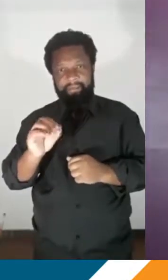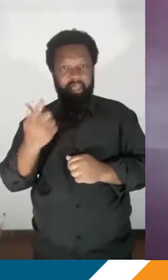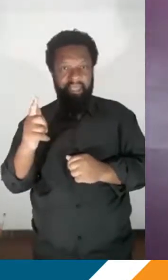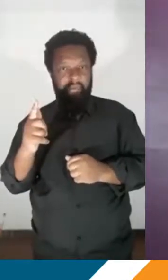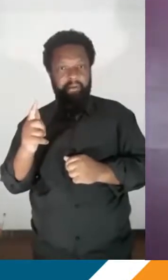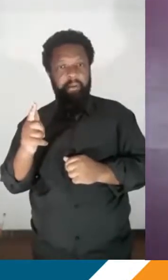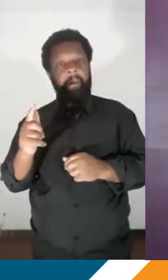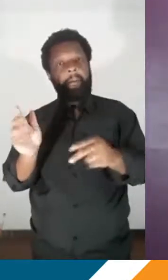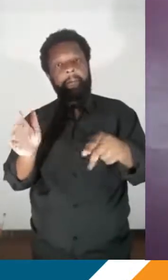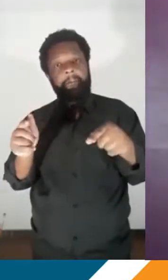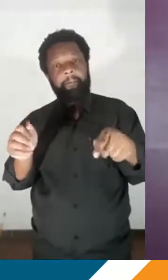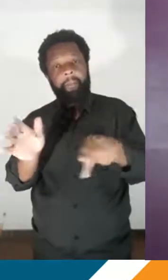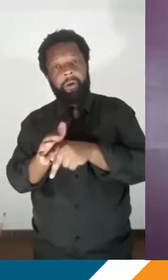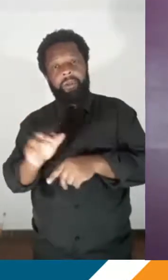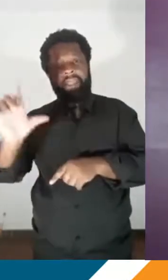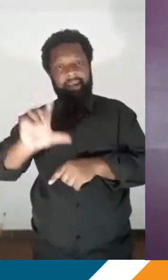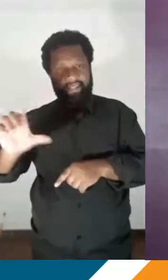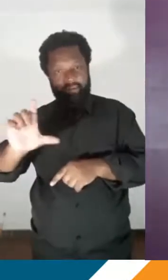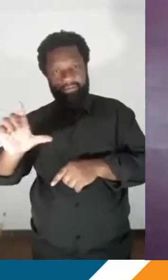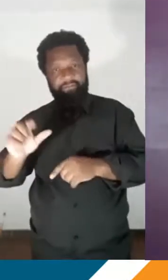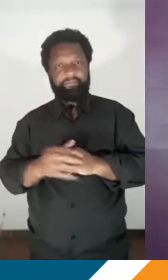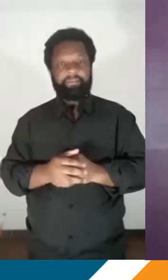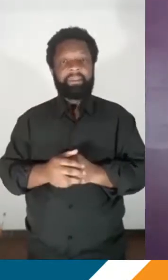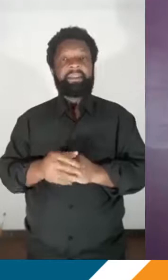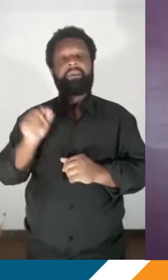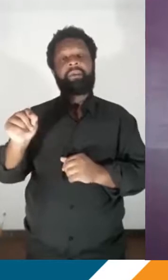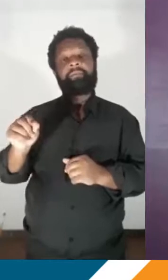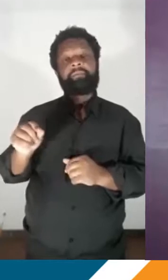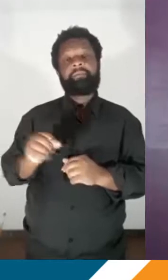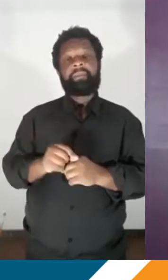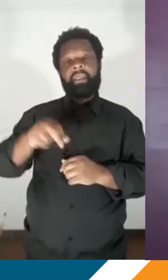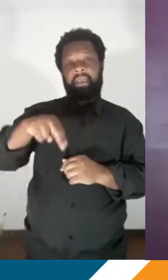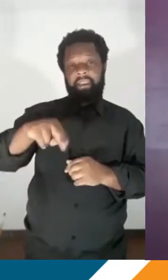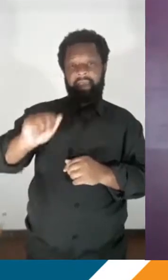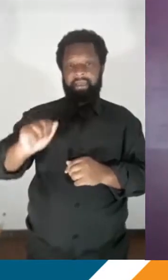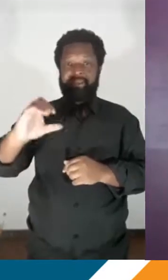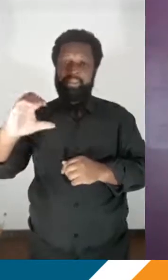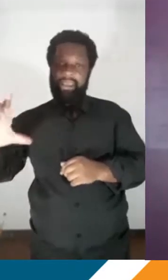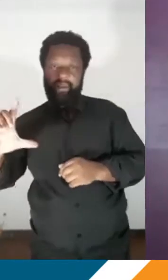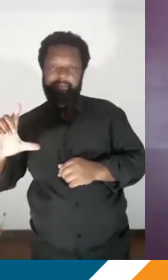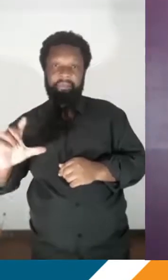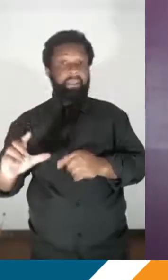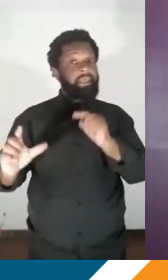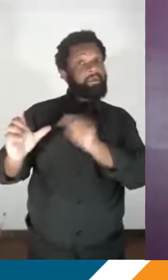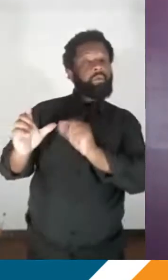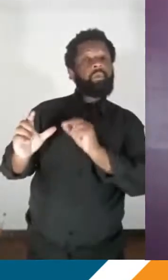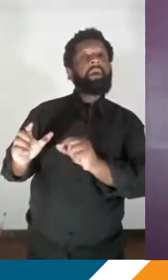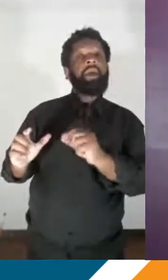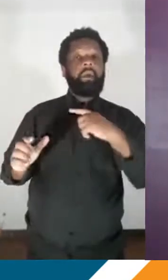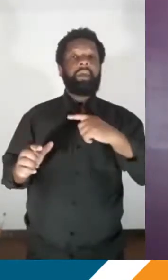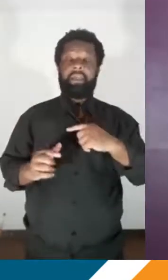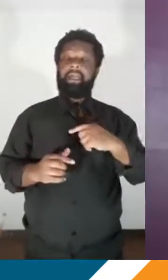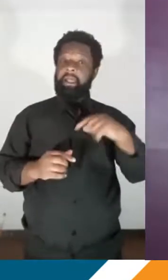100 gramas por litro de NaCl.